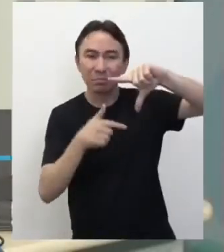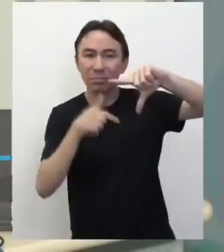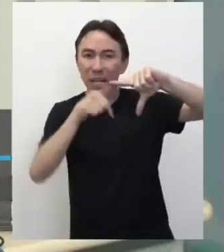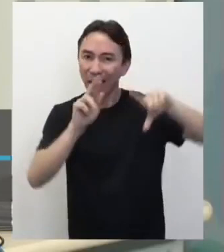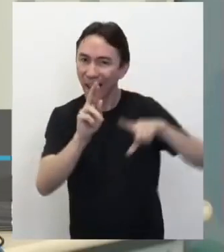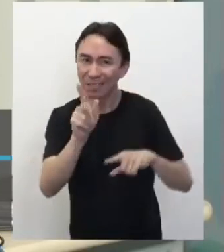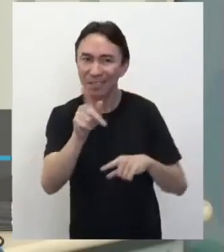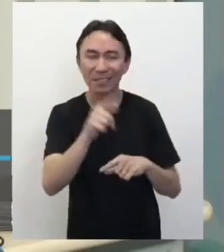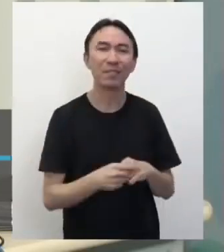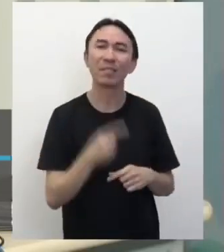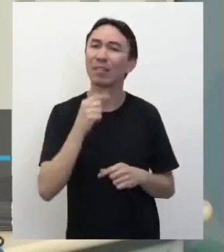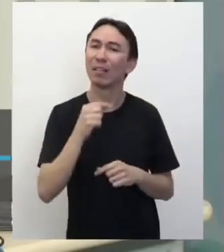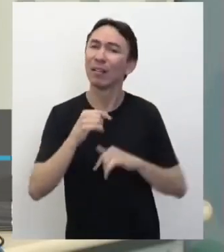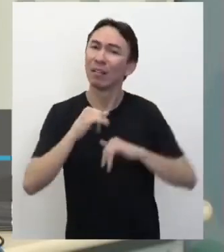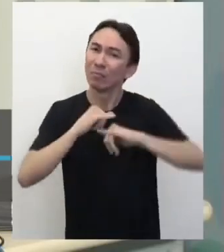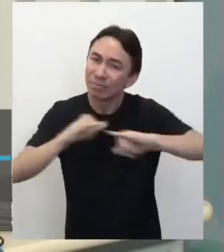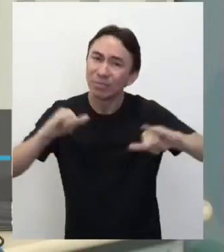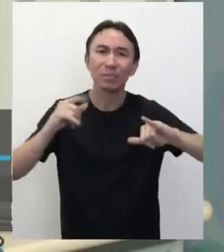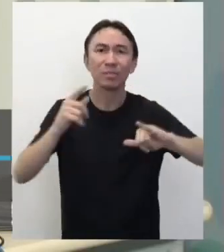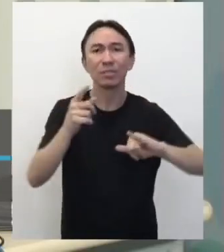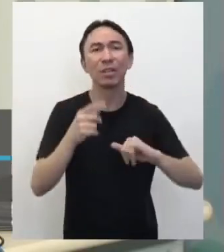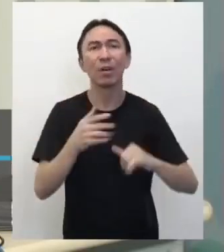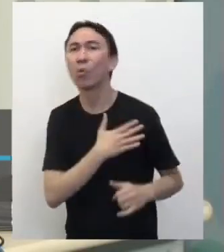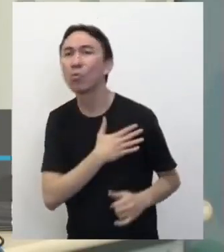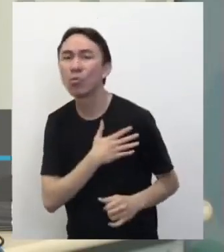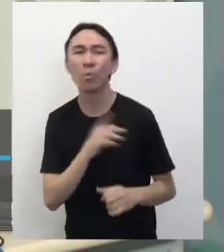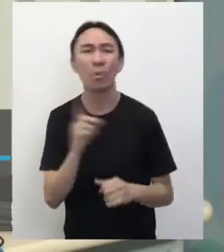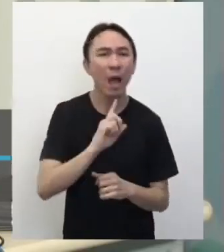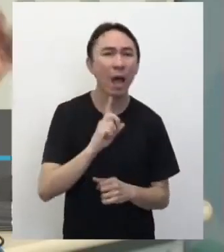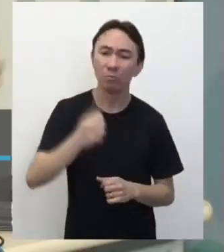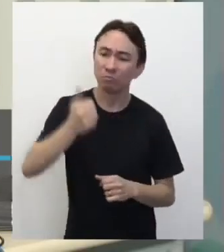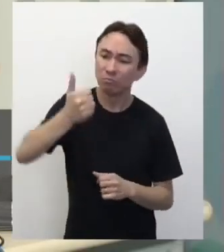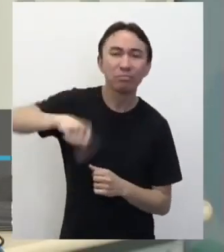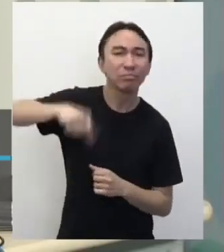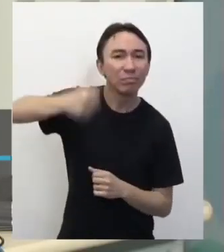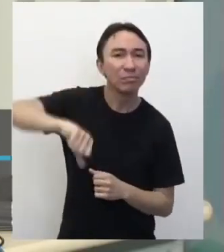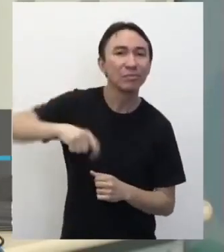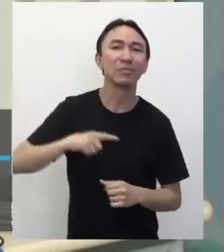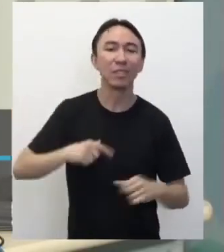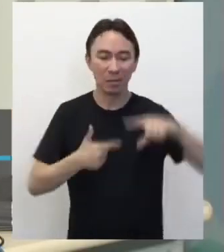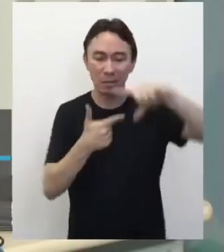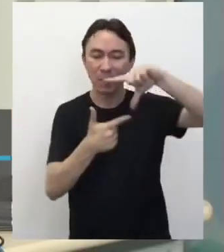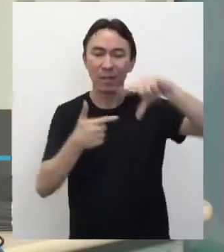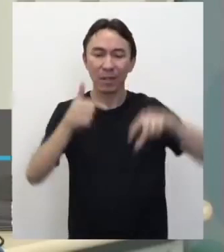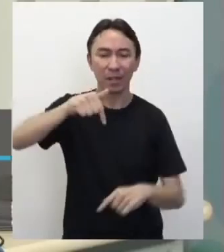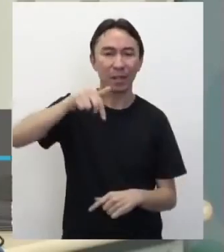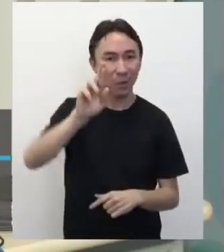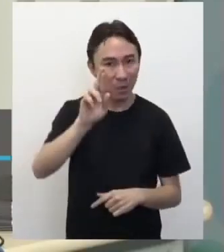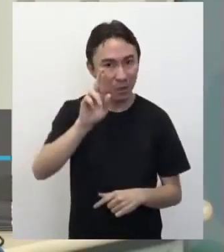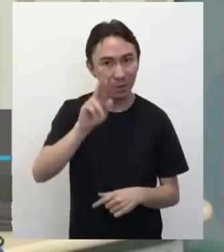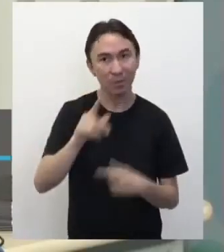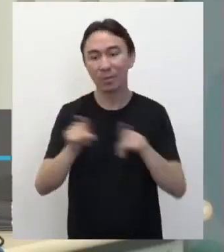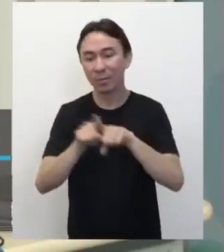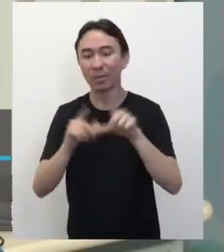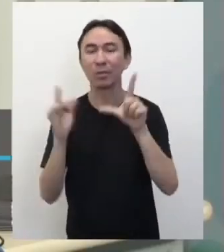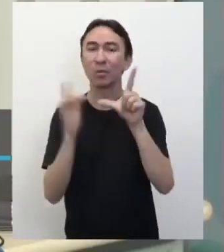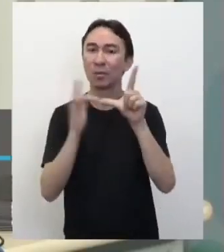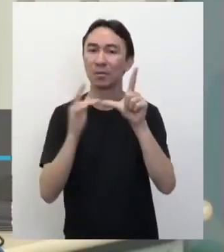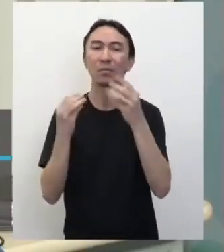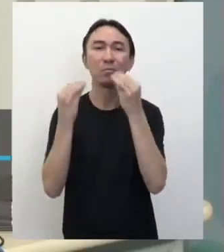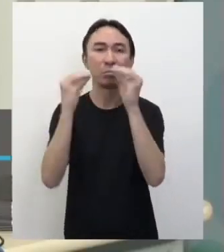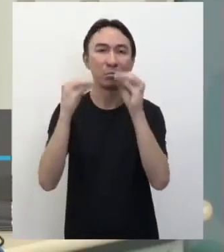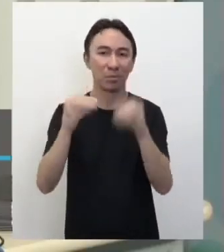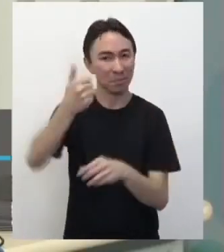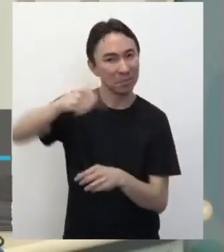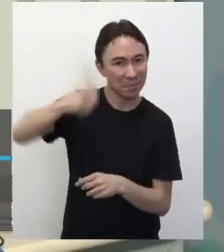Tem ali o QR Code e o link para você colocar a sua pesquisa. Um abraço, bom final